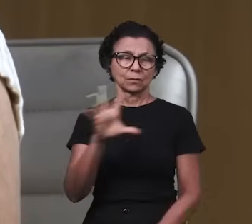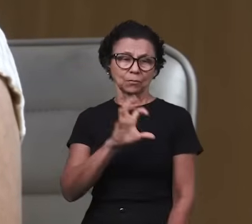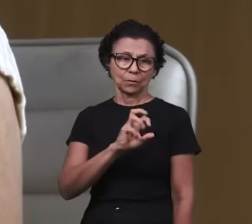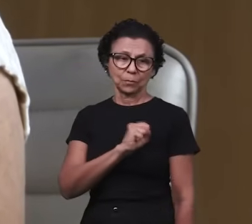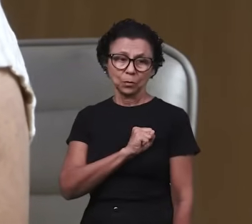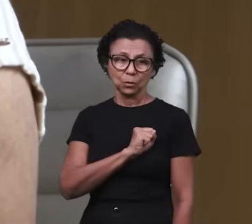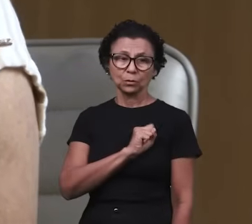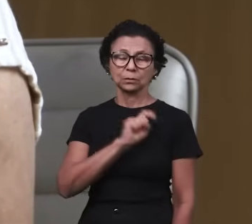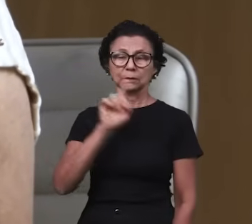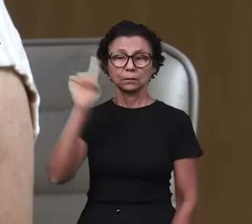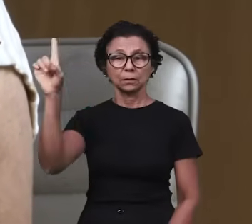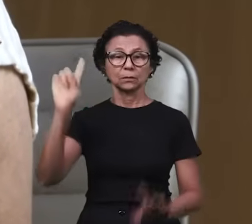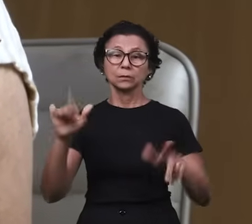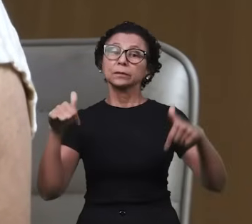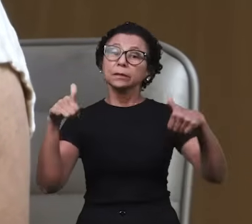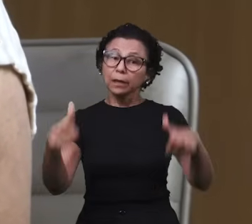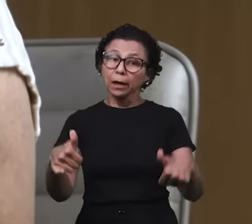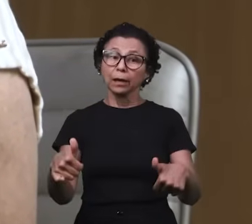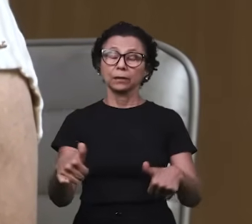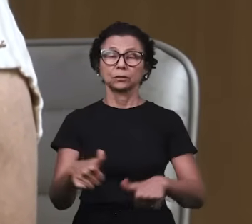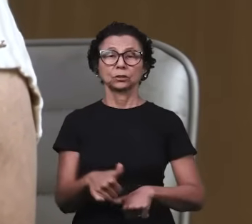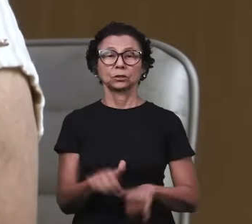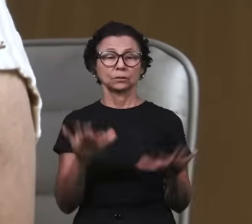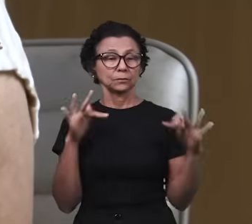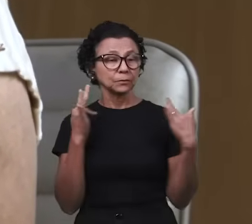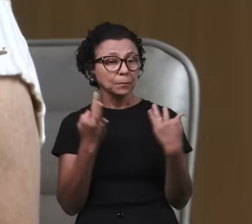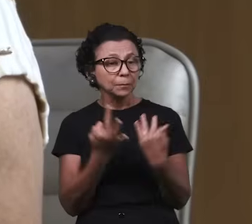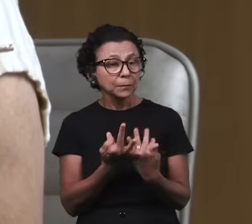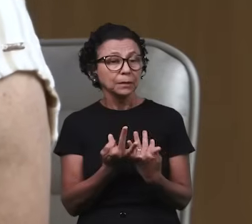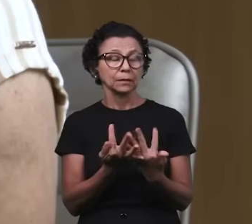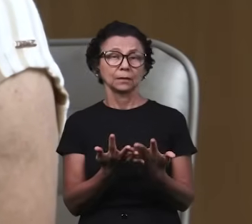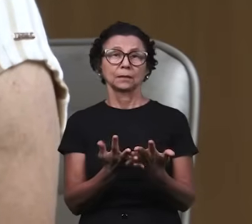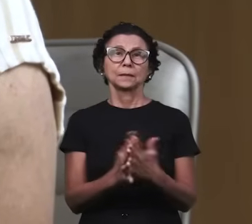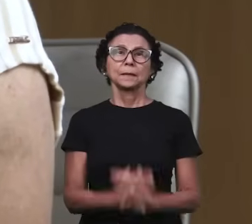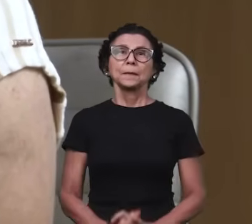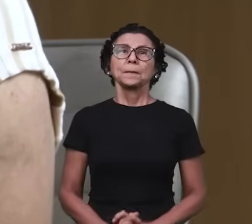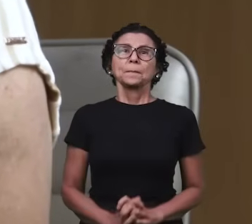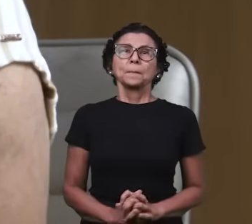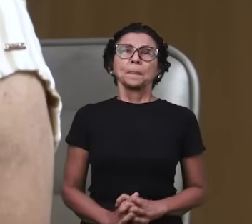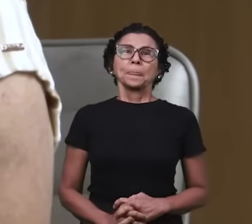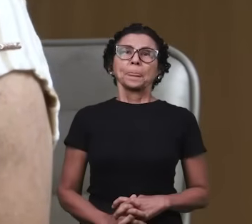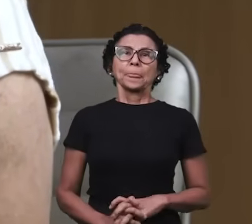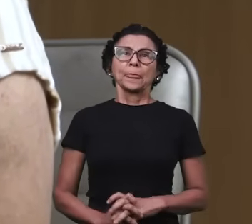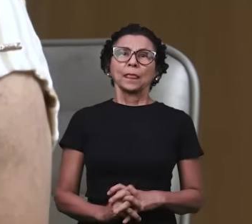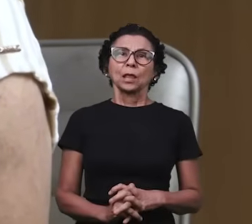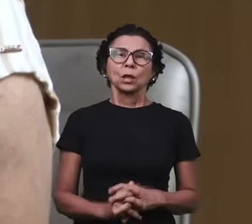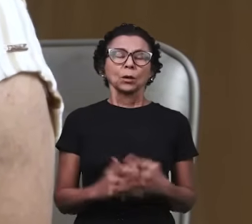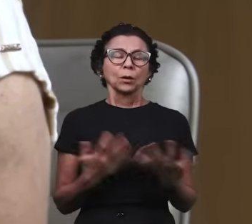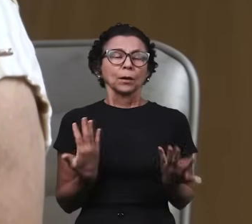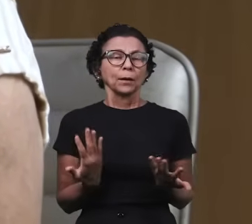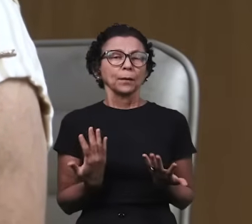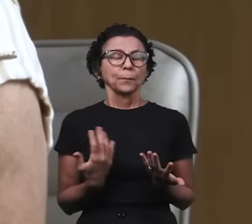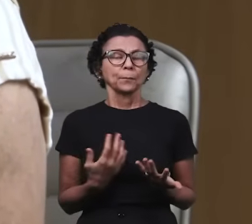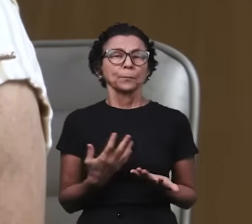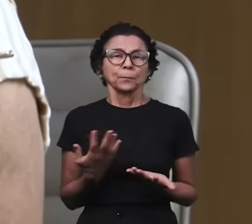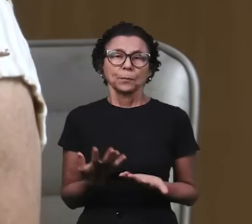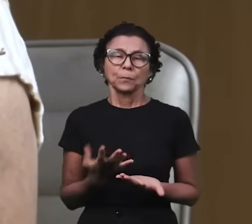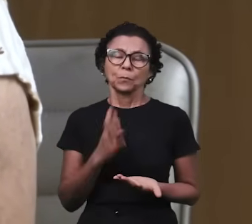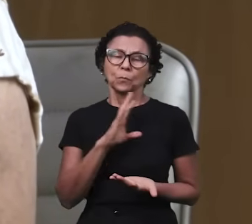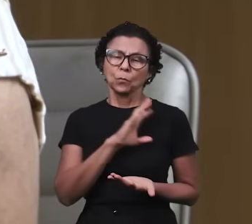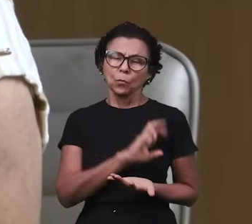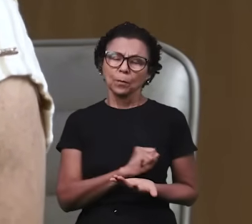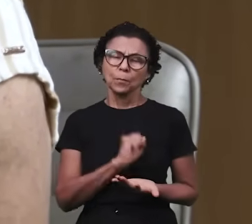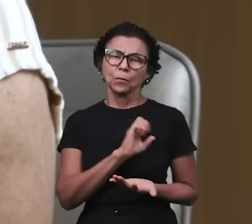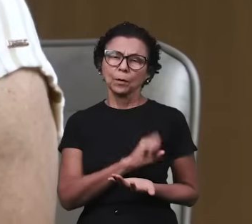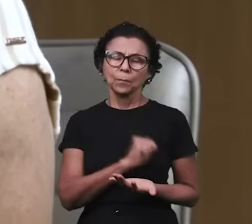família. Né? E não se torna peso, porque o benefício é muito grande você fazendo com amor,